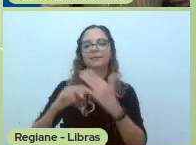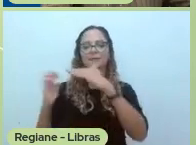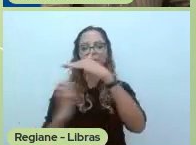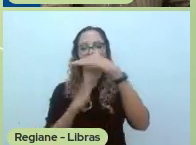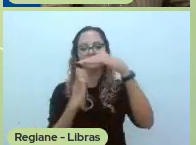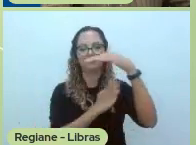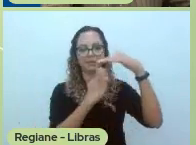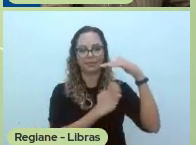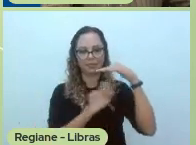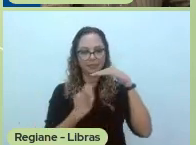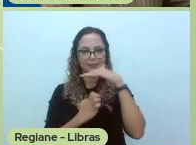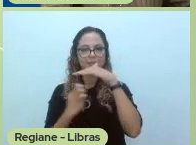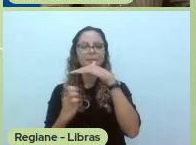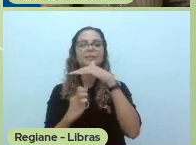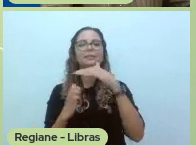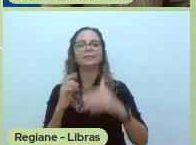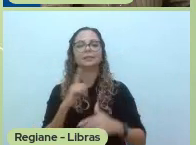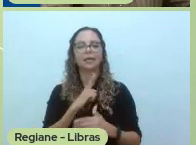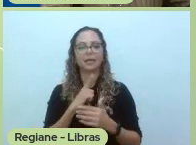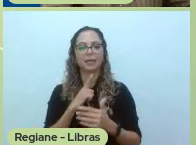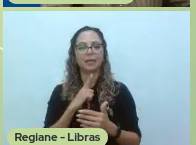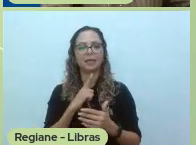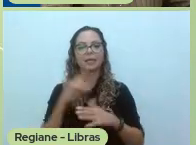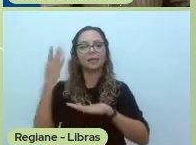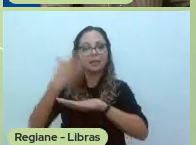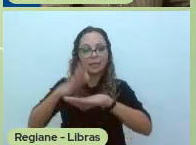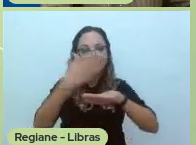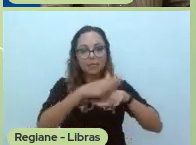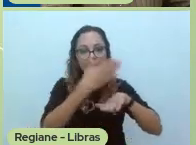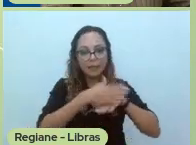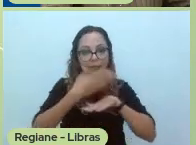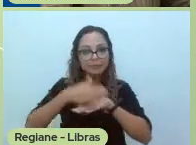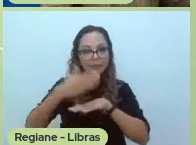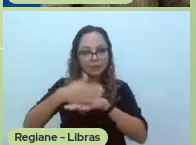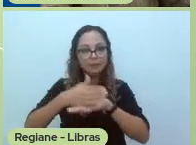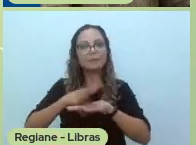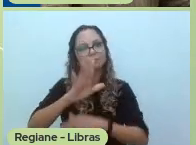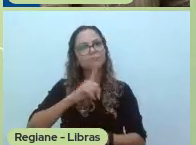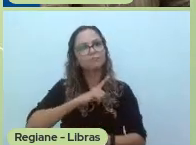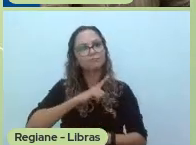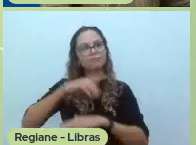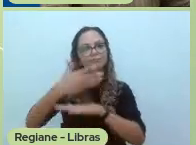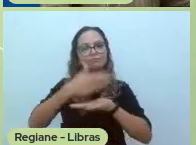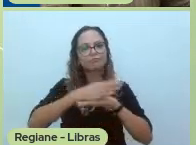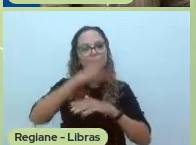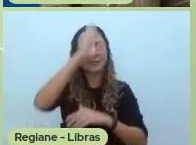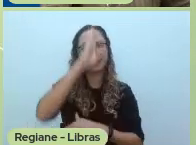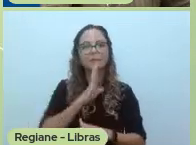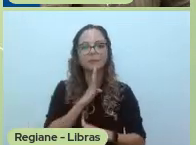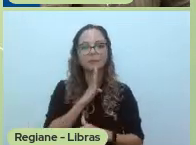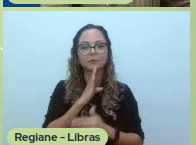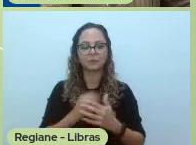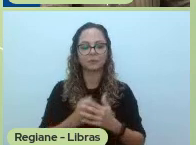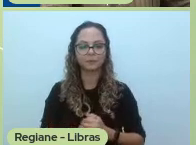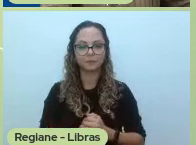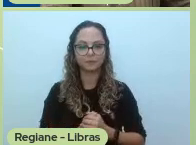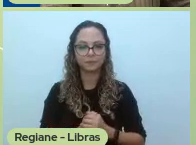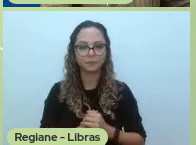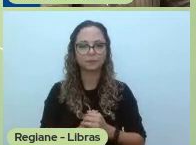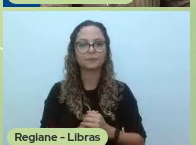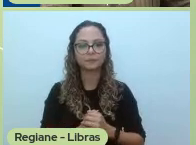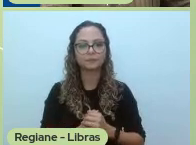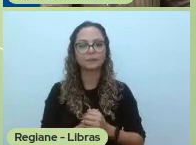oferecem o treinamento, e o treinamento gratuito. Eu só vou colocar aqui, já trazer